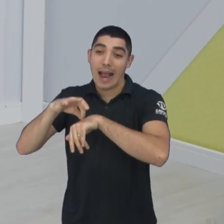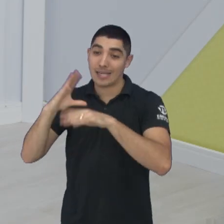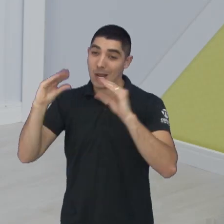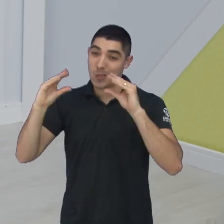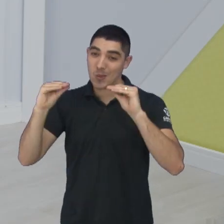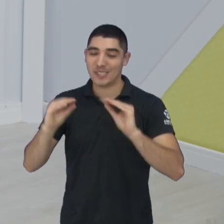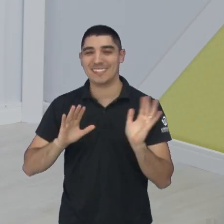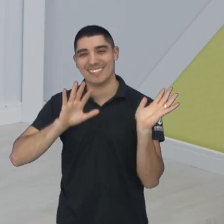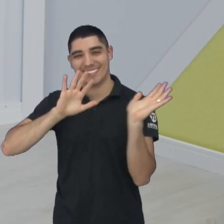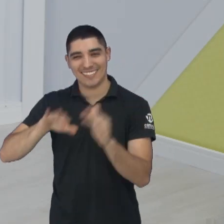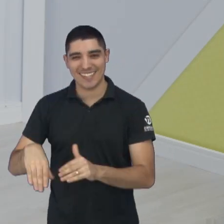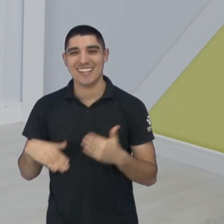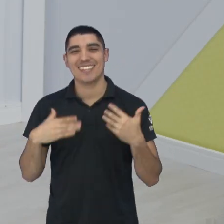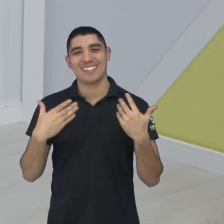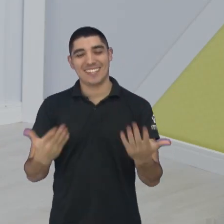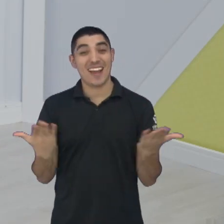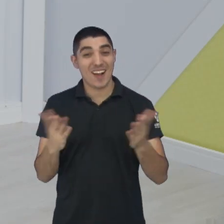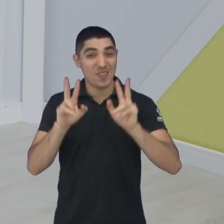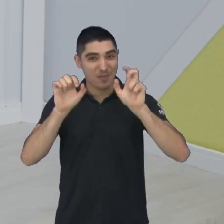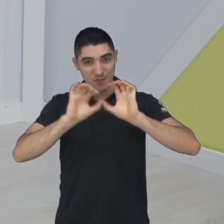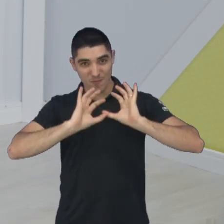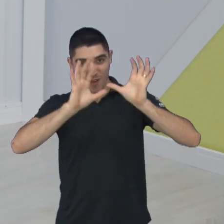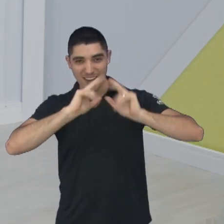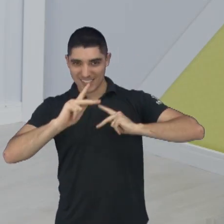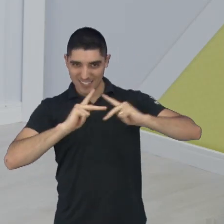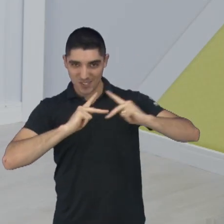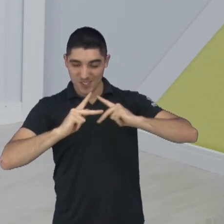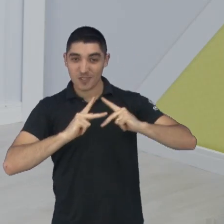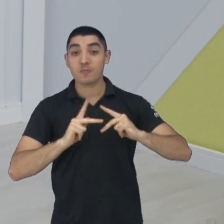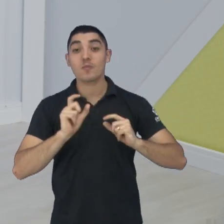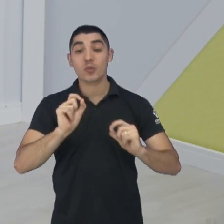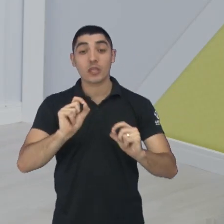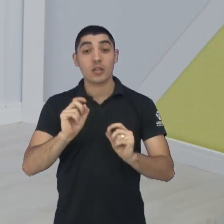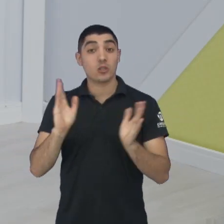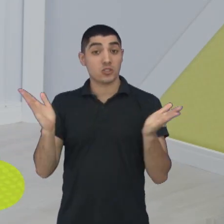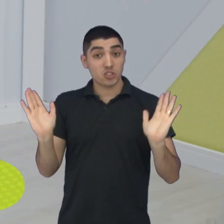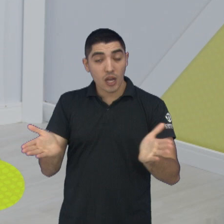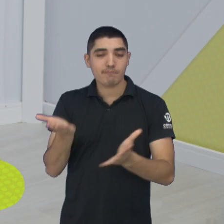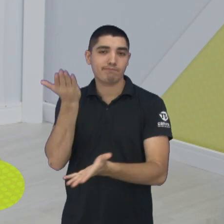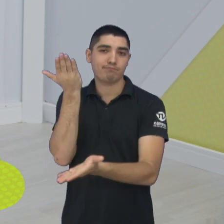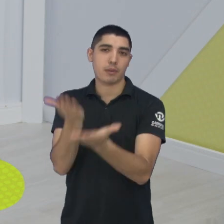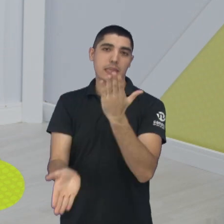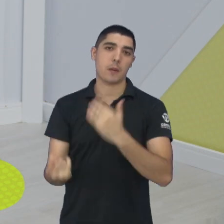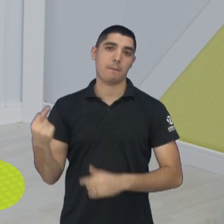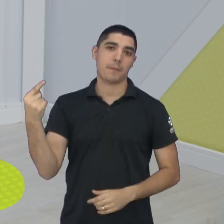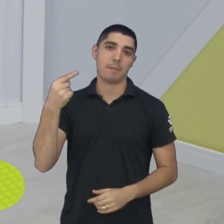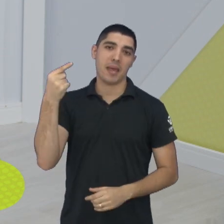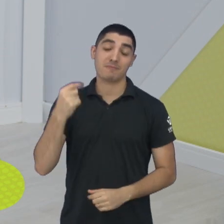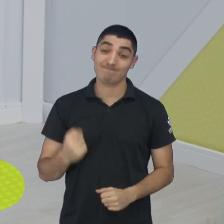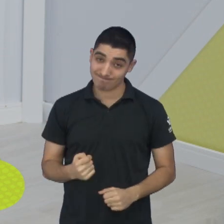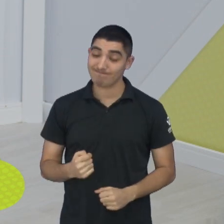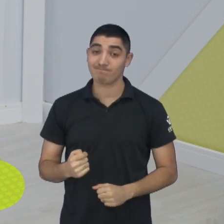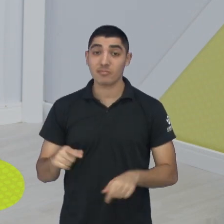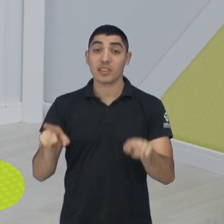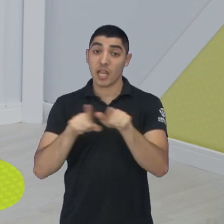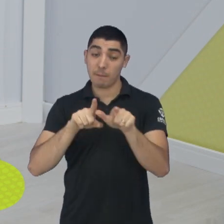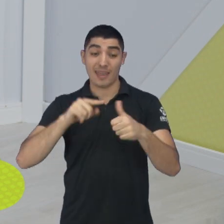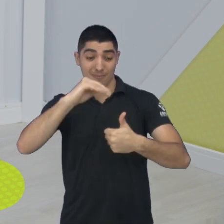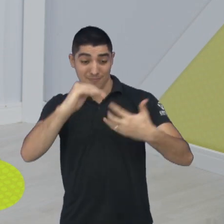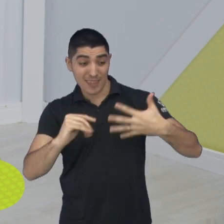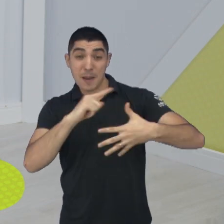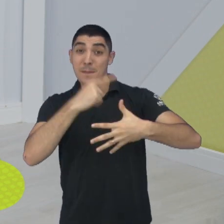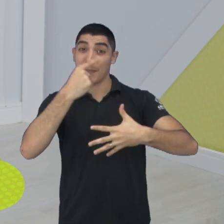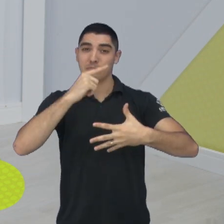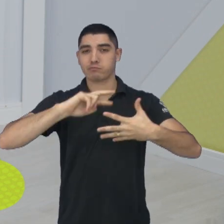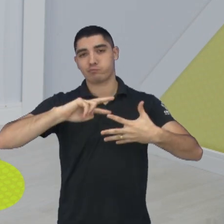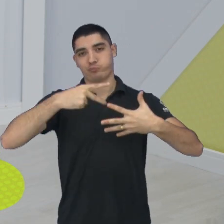Só falando de vôlei, o time do Farmacon de Vôlei São José perdeu a sua invencibilidade e quebra a liderança da Superliga Masculina